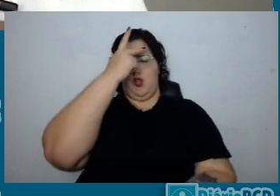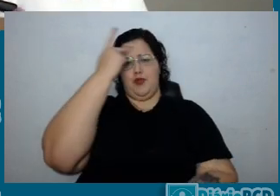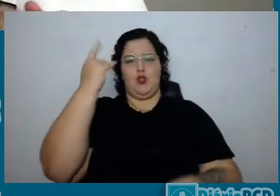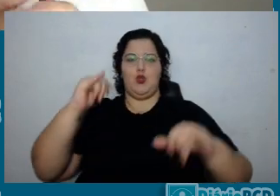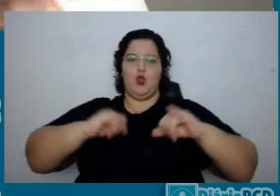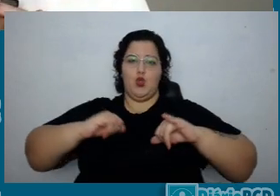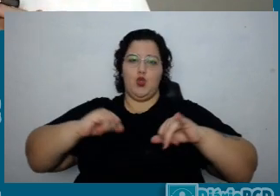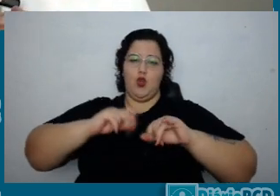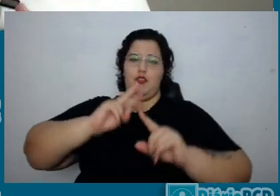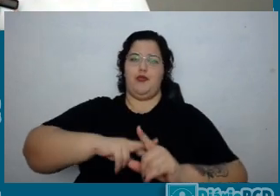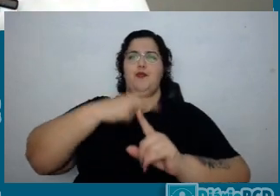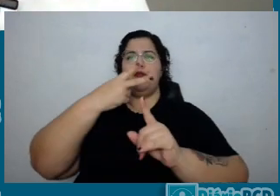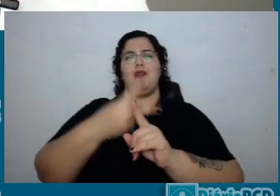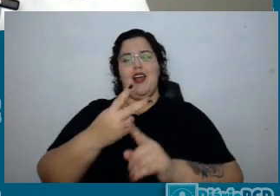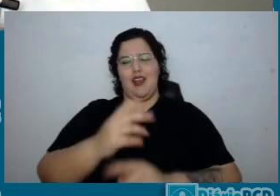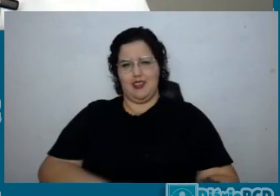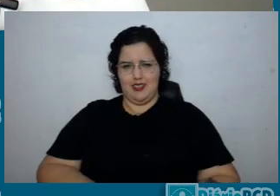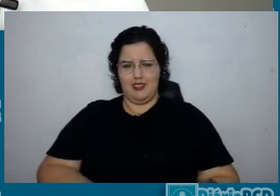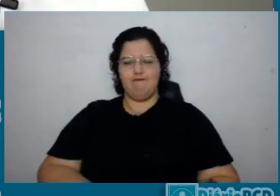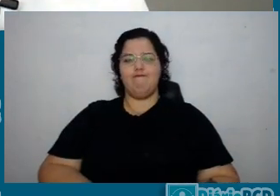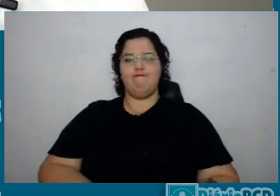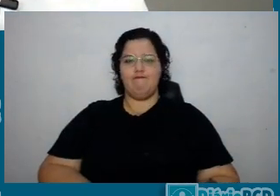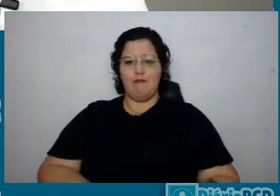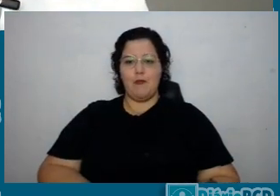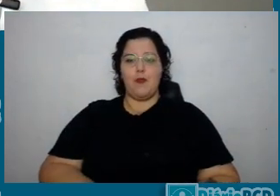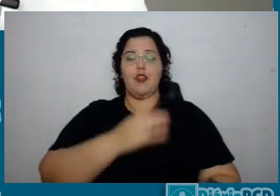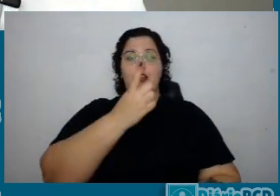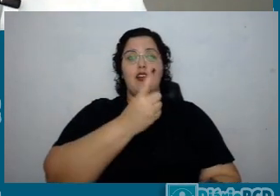tão grande. Bom, secretária,